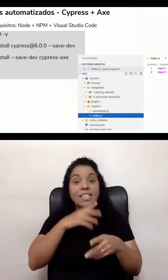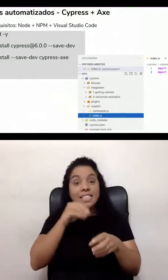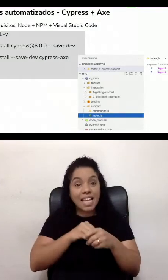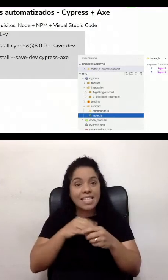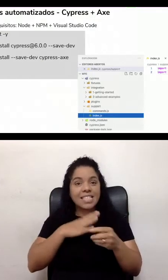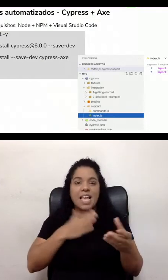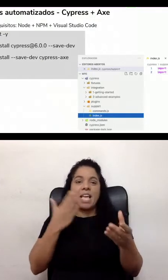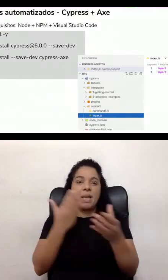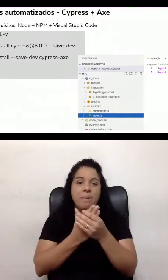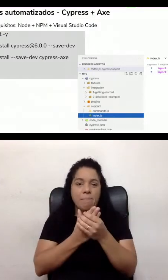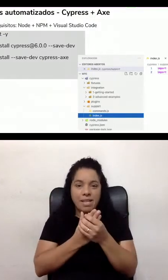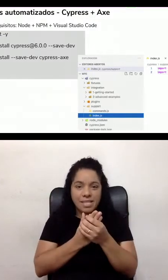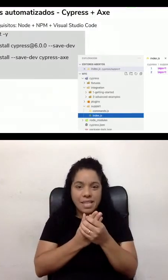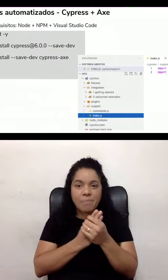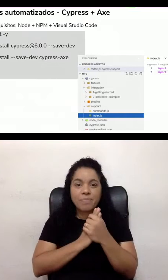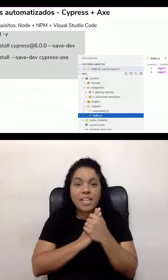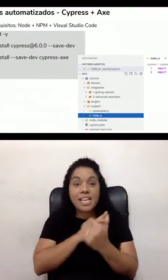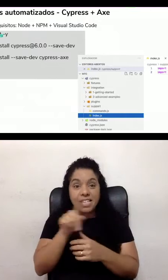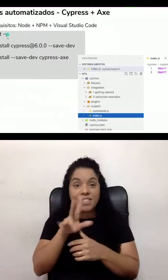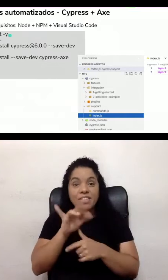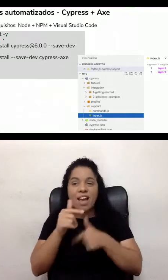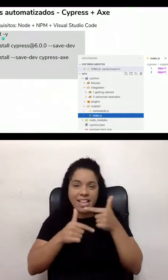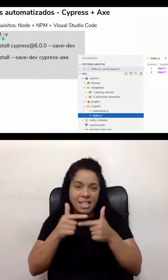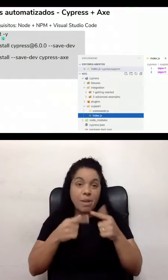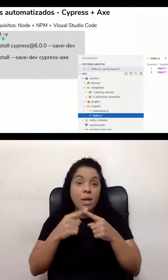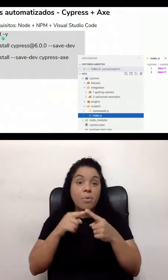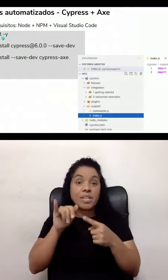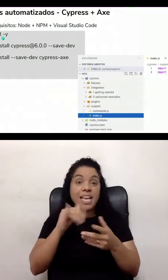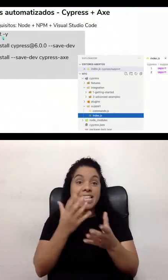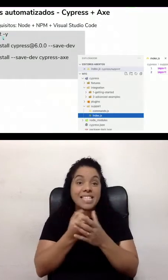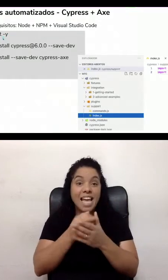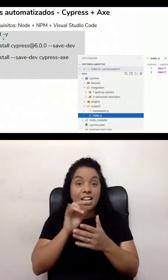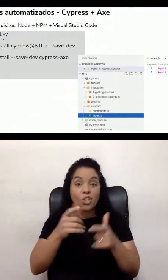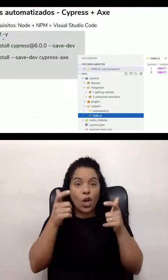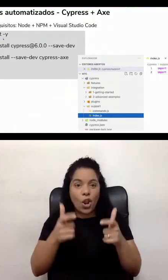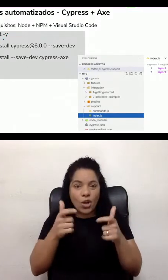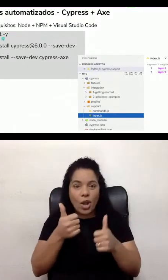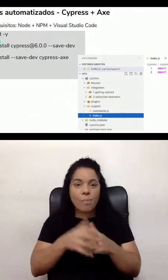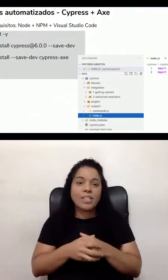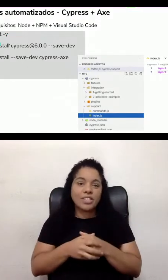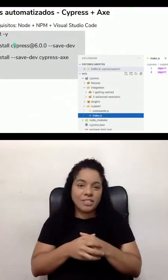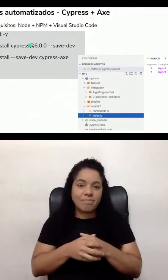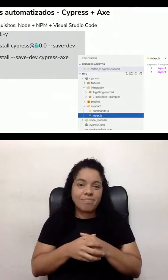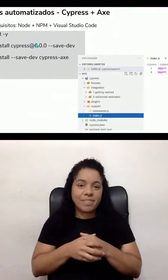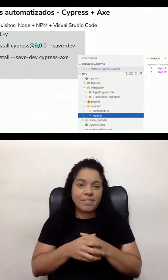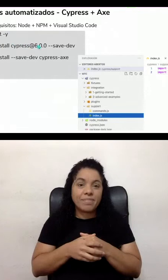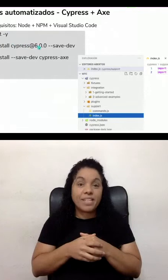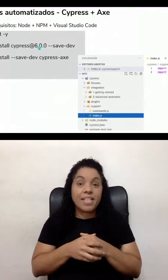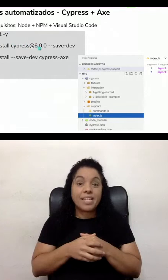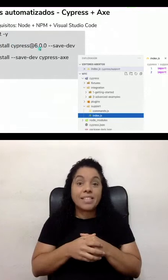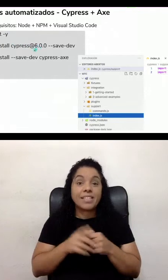pasta que você vai trabalhar, porque ele instala só localmente, tá? Eu